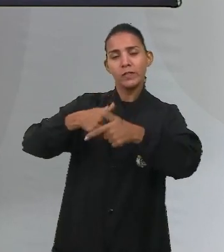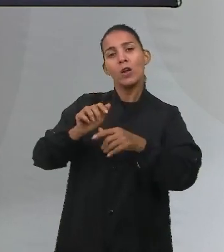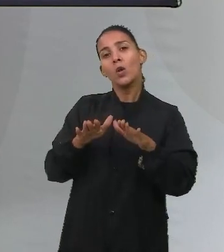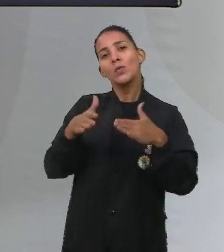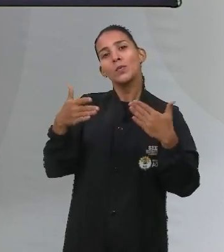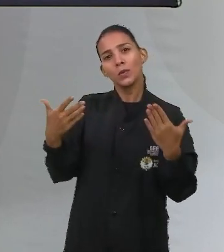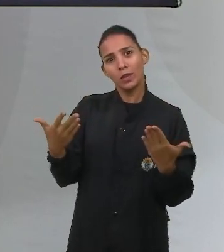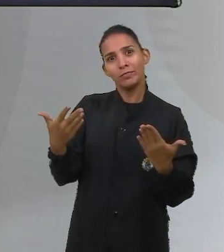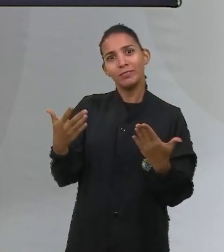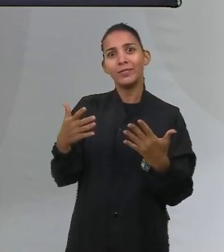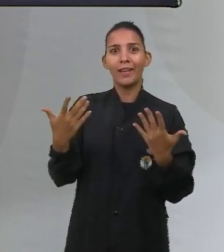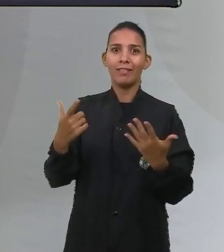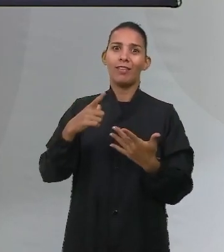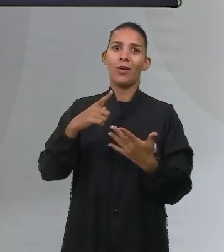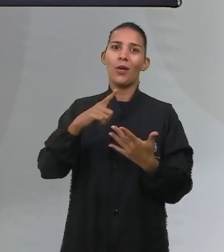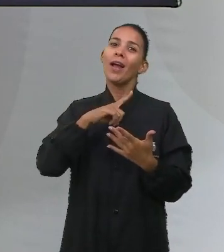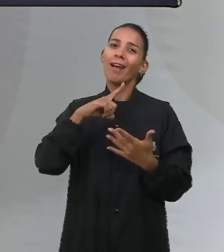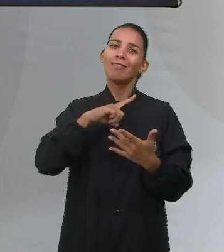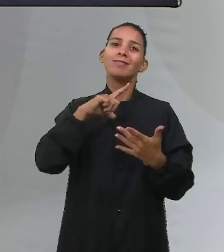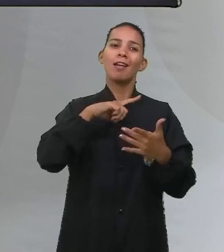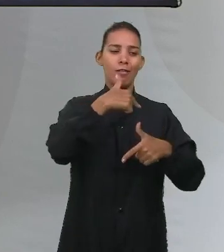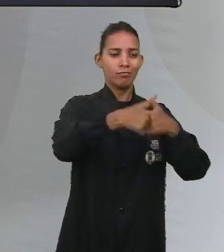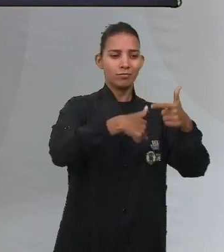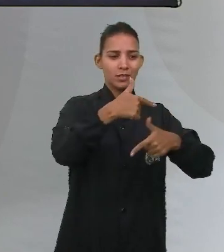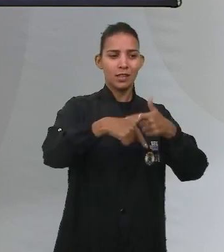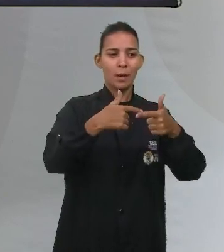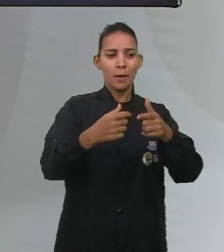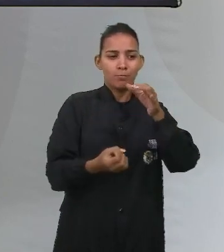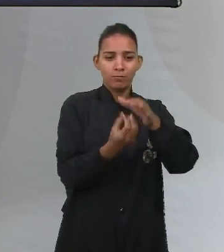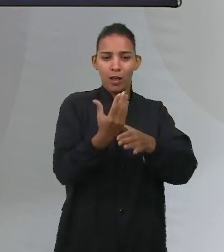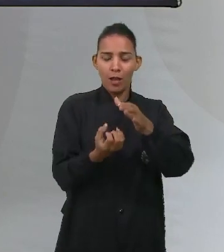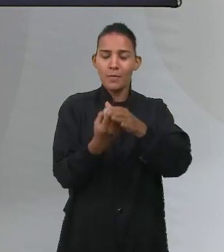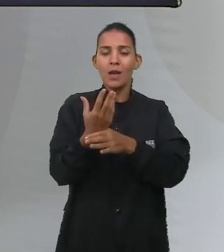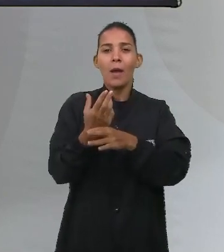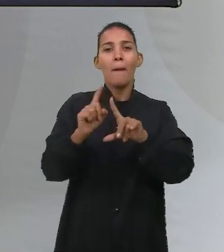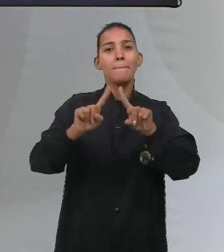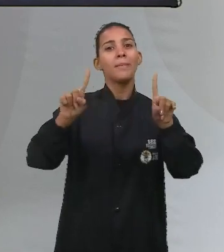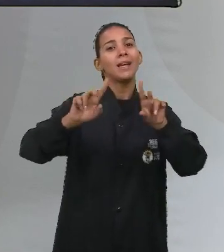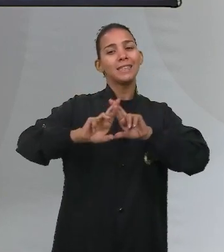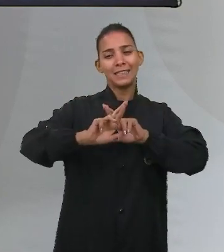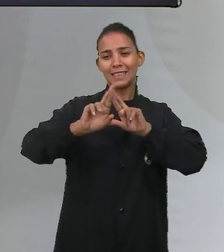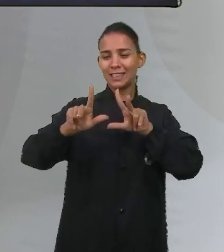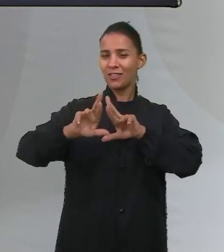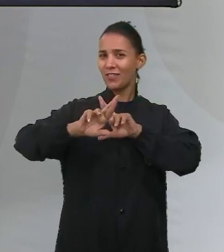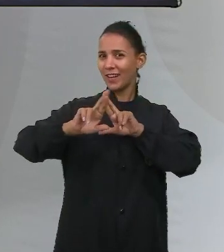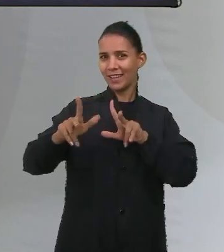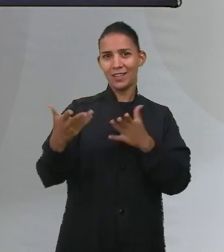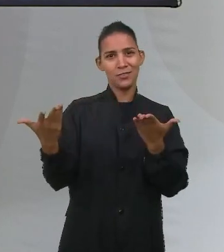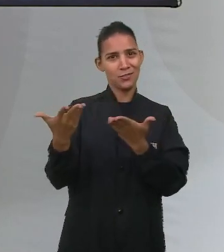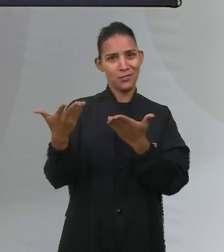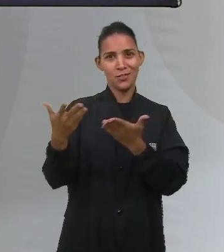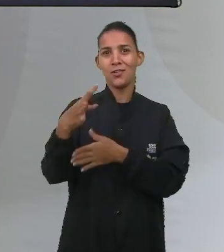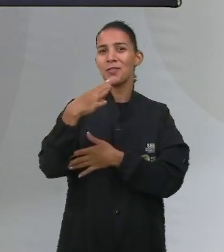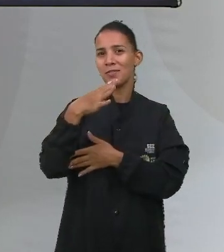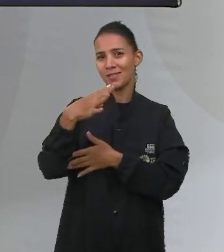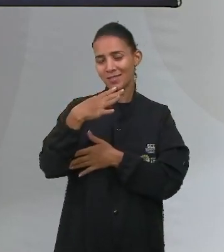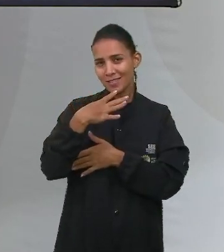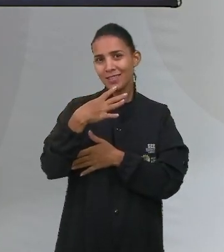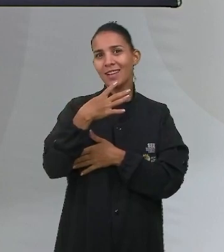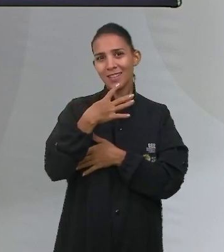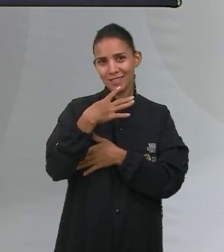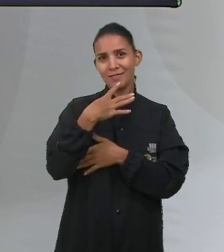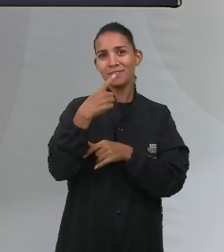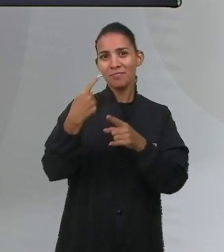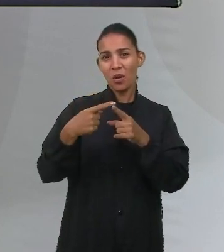dúvidas, atividades produtivas bastante diferentes daquilo que nós vivemos em nosso